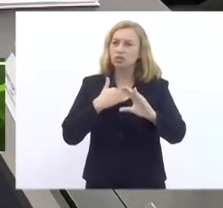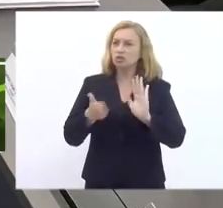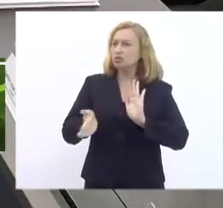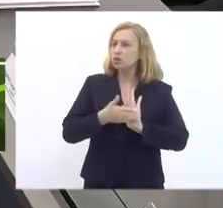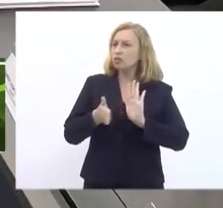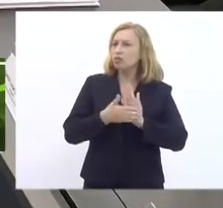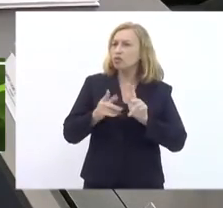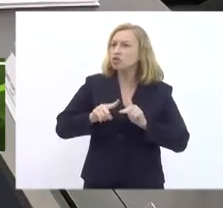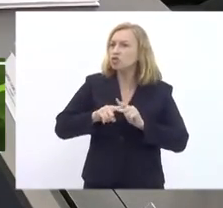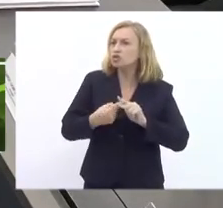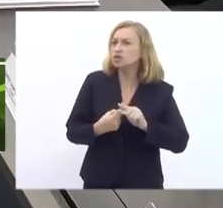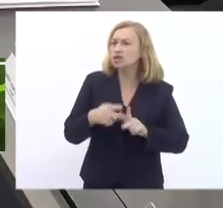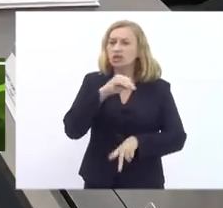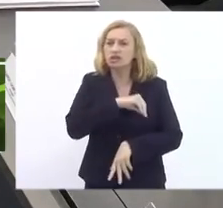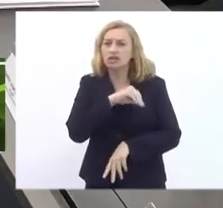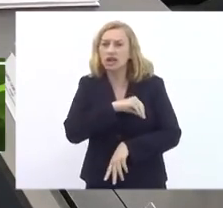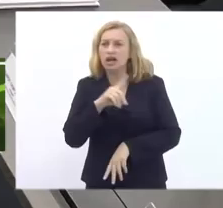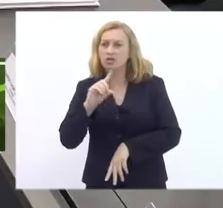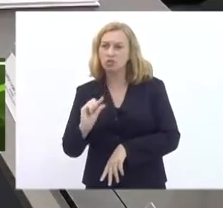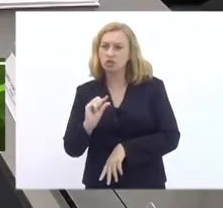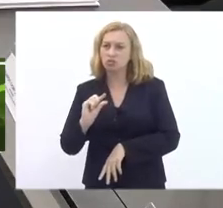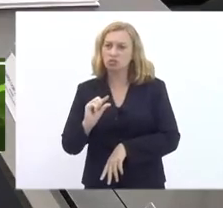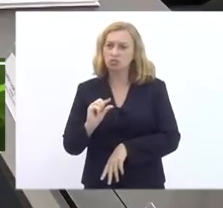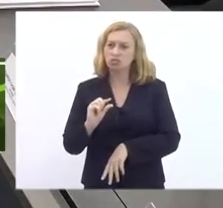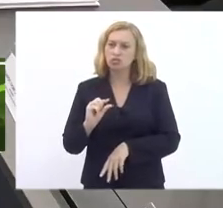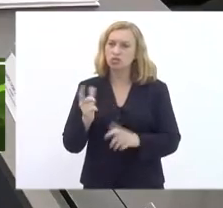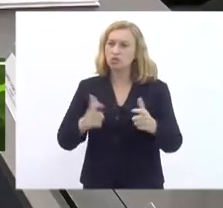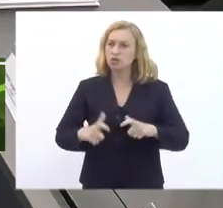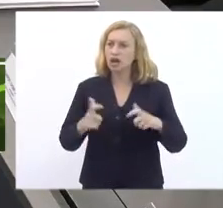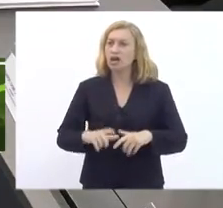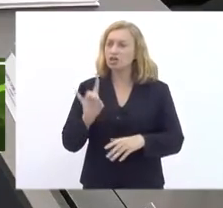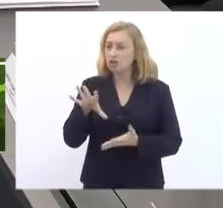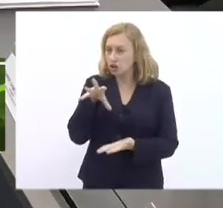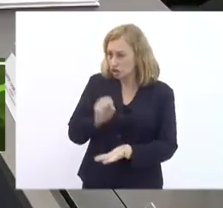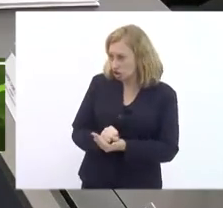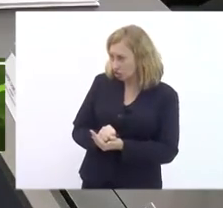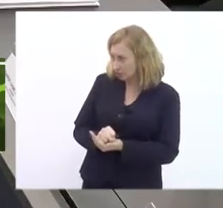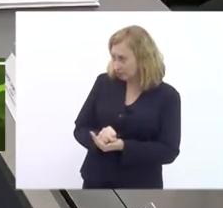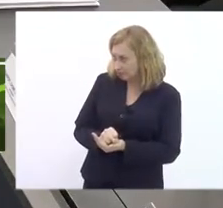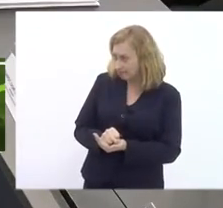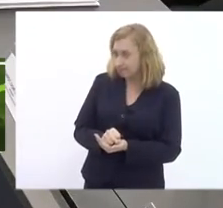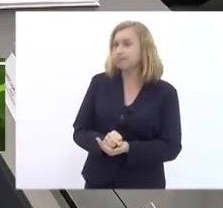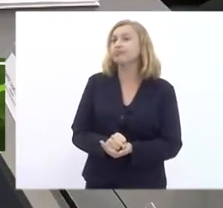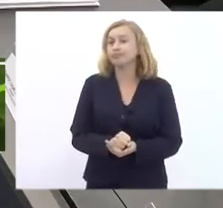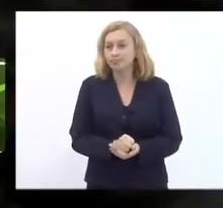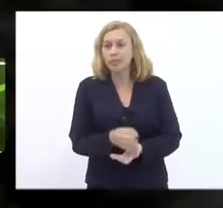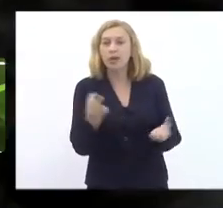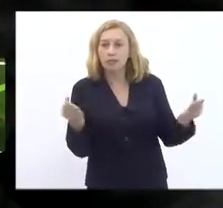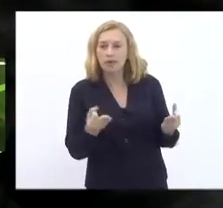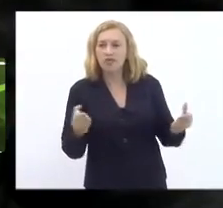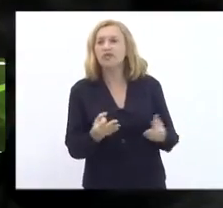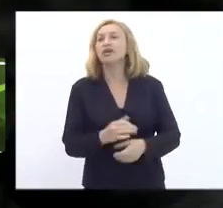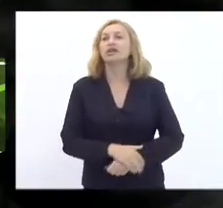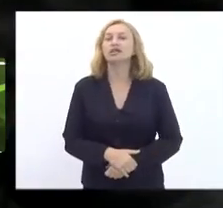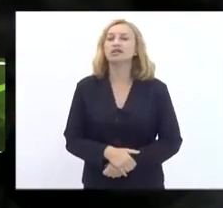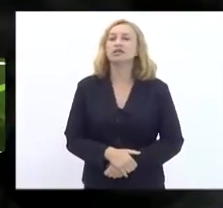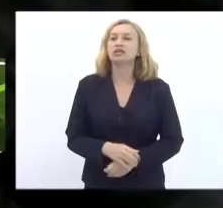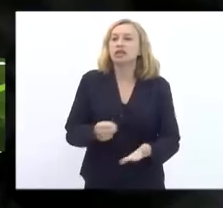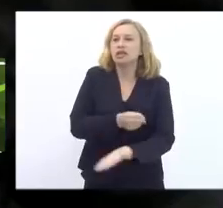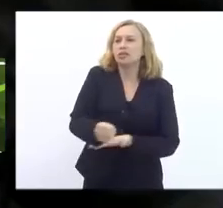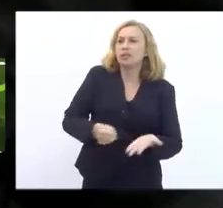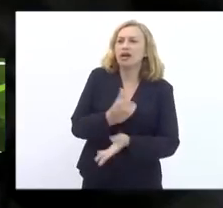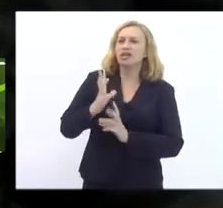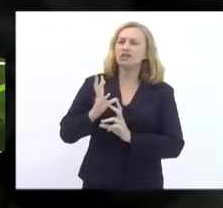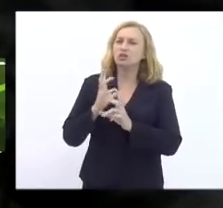de reajuste do salário mínimo regional, só fazendo registro. Perfeito. E como que tange a base de cálculo